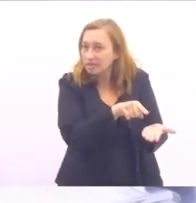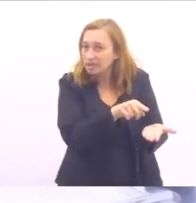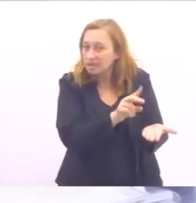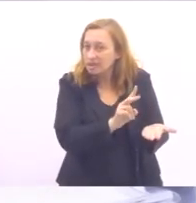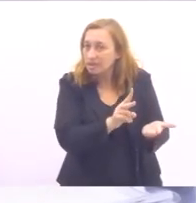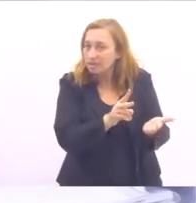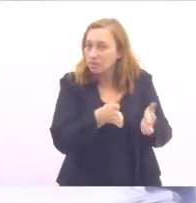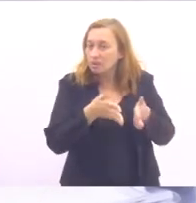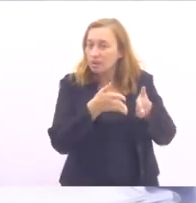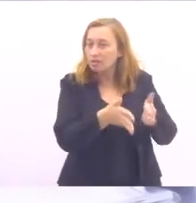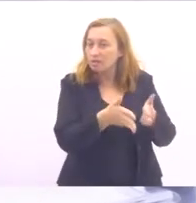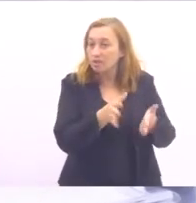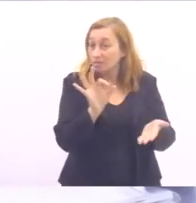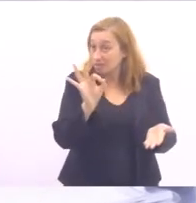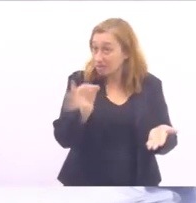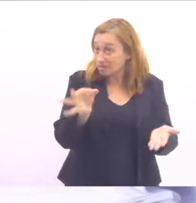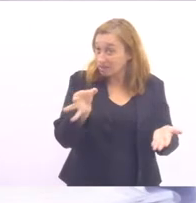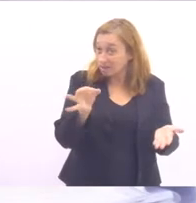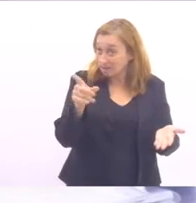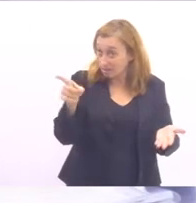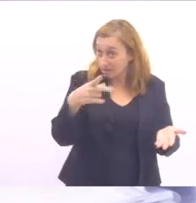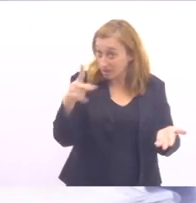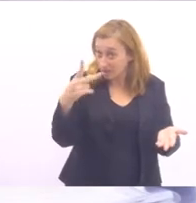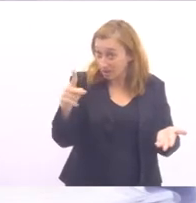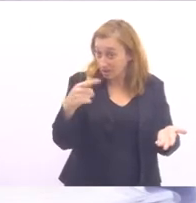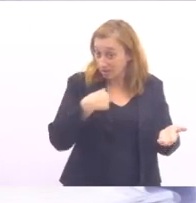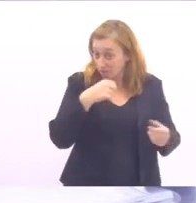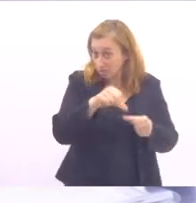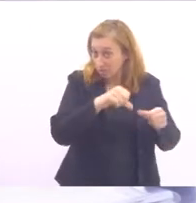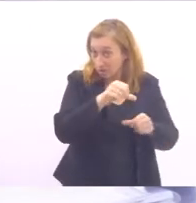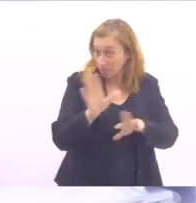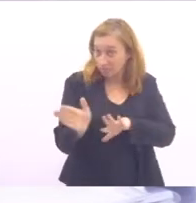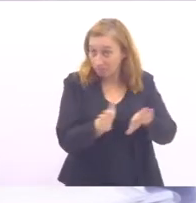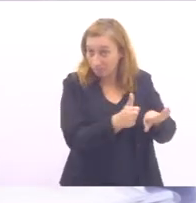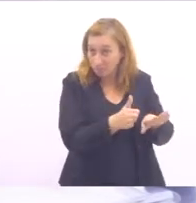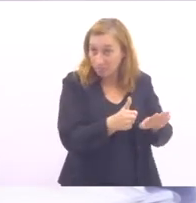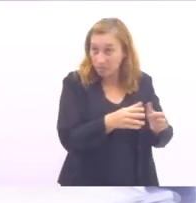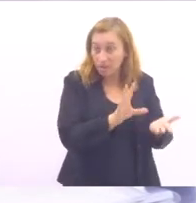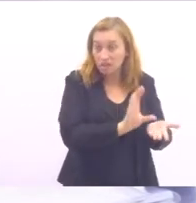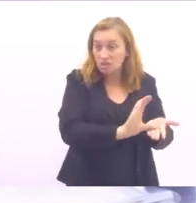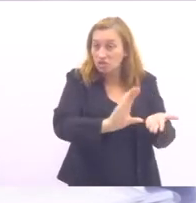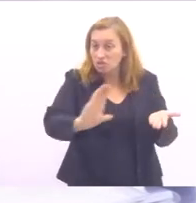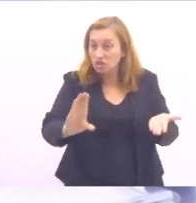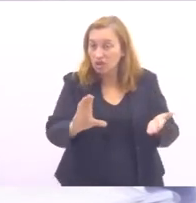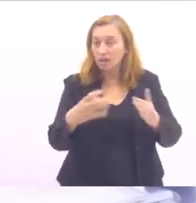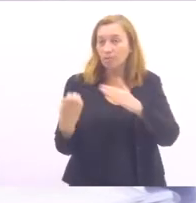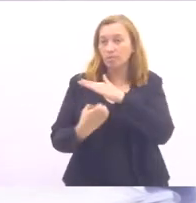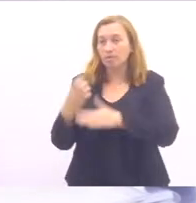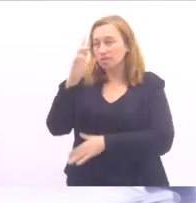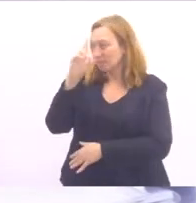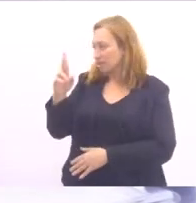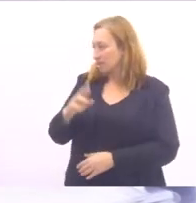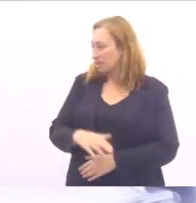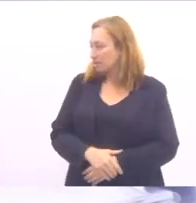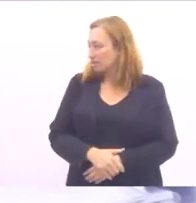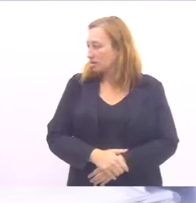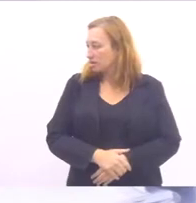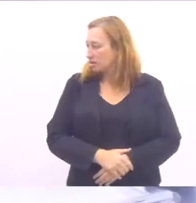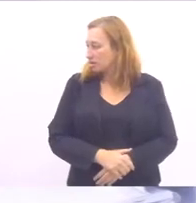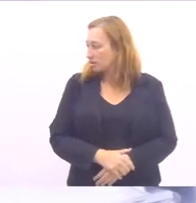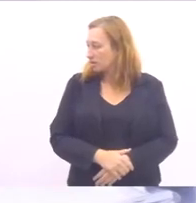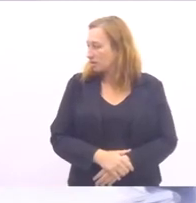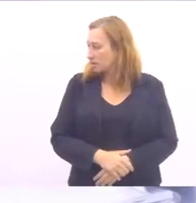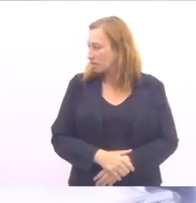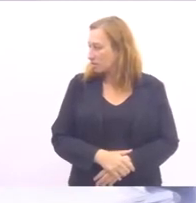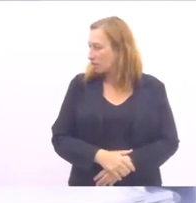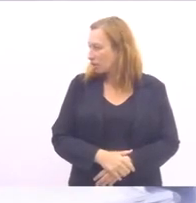Seguindo a lógica atual, que é a lógica que eu vou querer mudar, iria para os empresários. Não, a CEA não